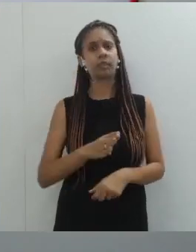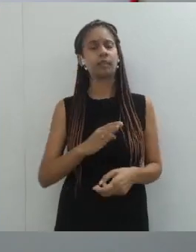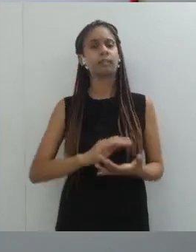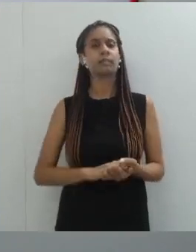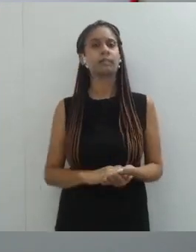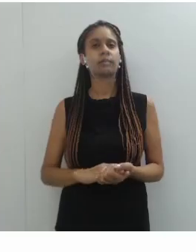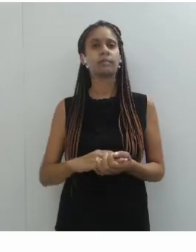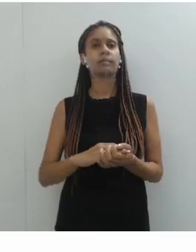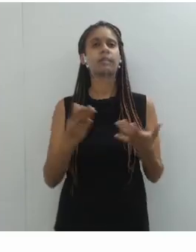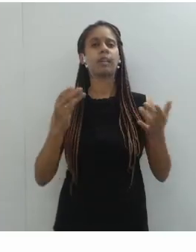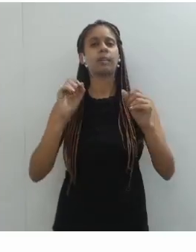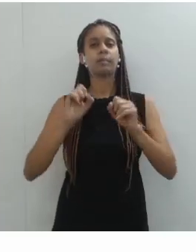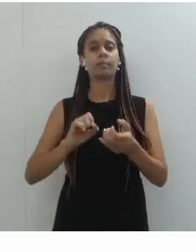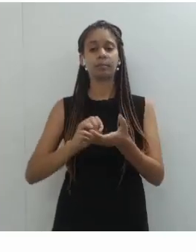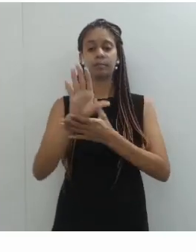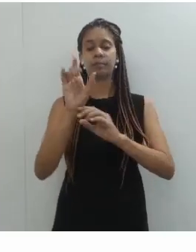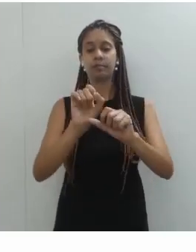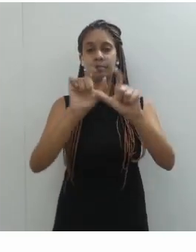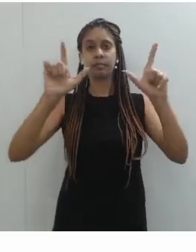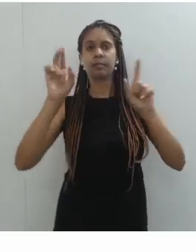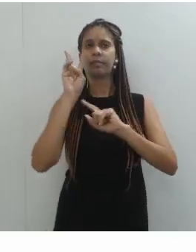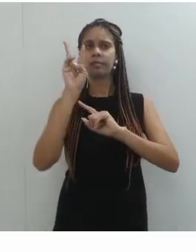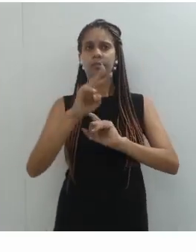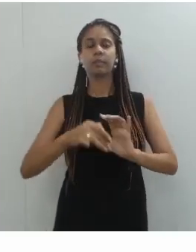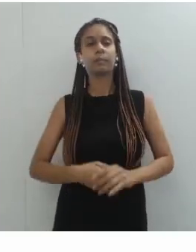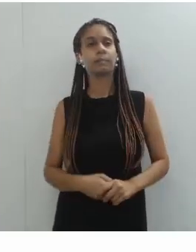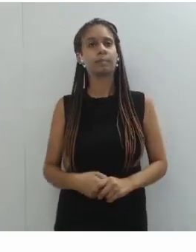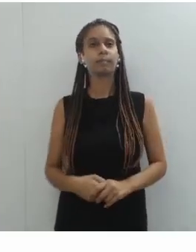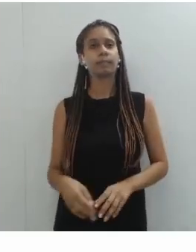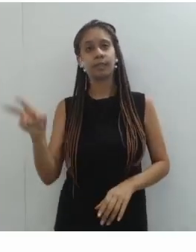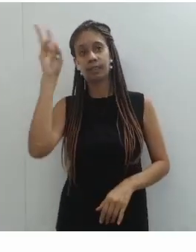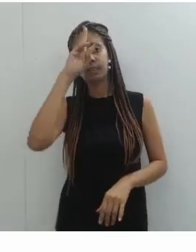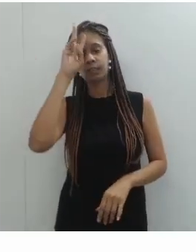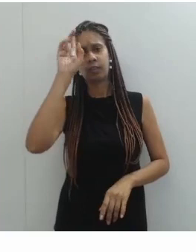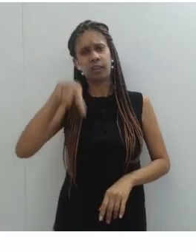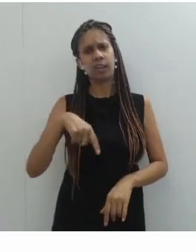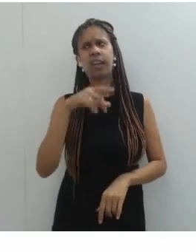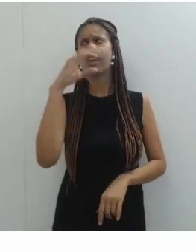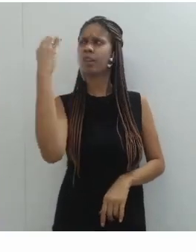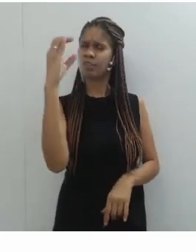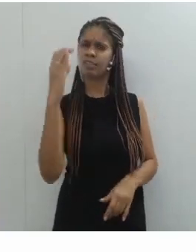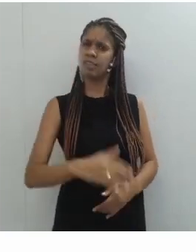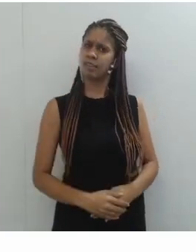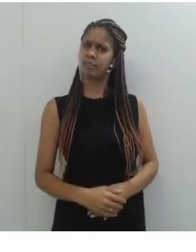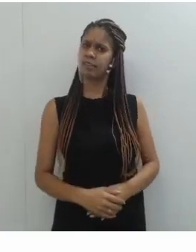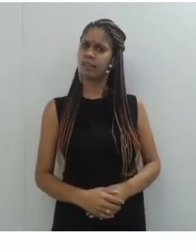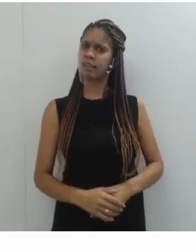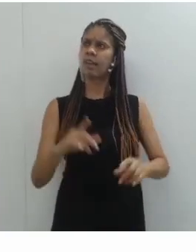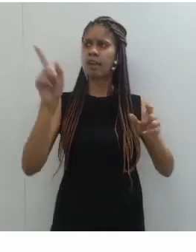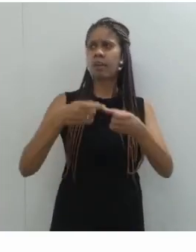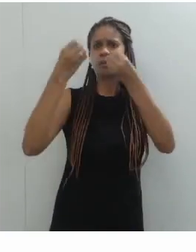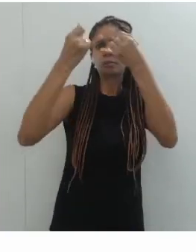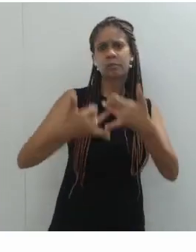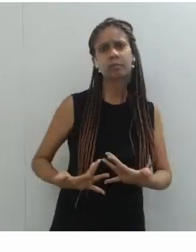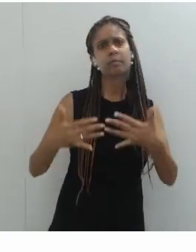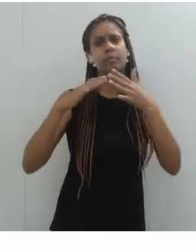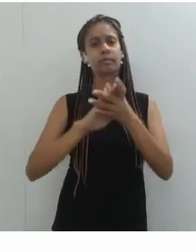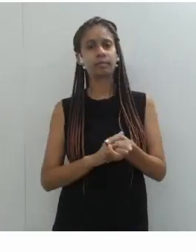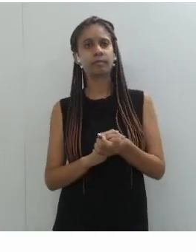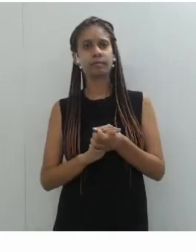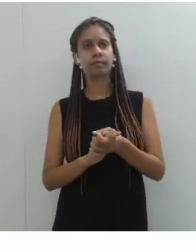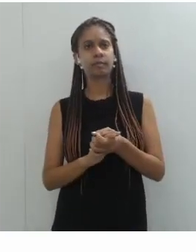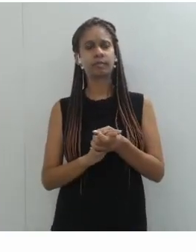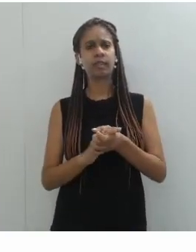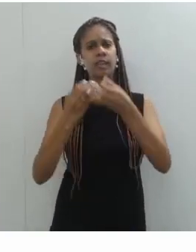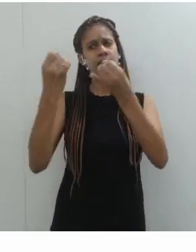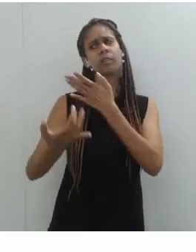joga na tela do pessoal, por favor. Olha aí. História é uma ciência? É uma narrativa? Conta